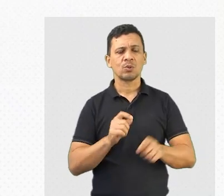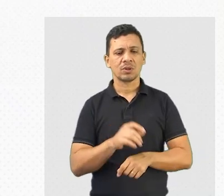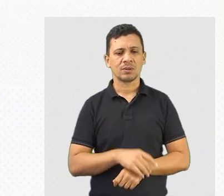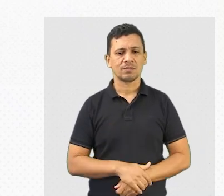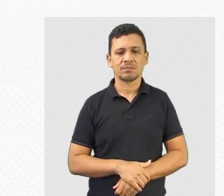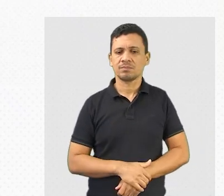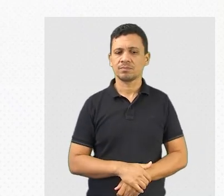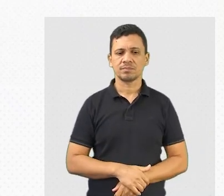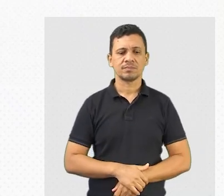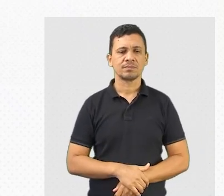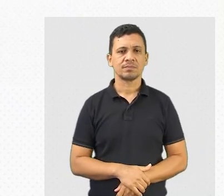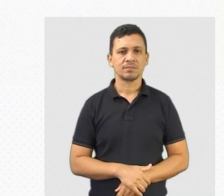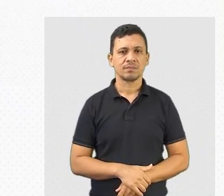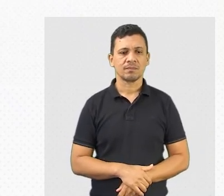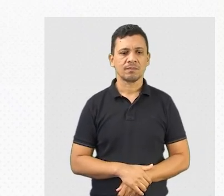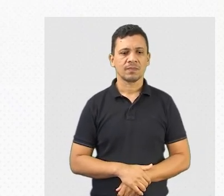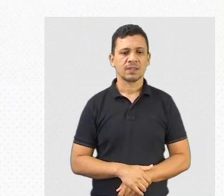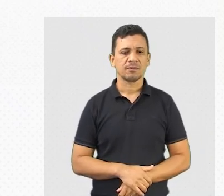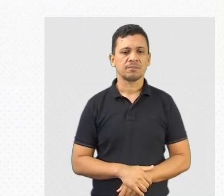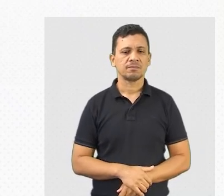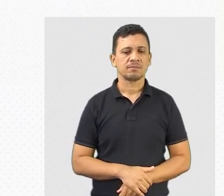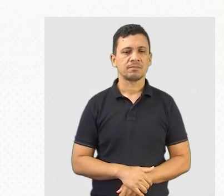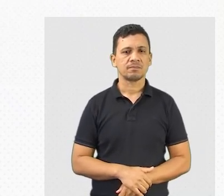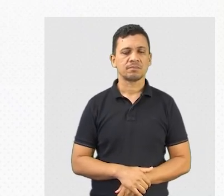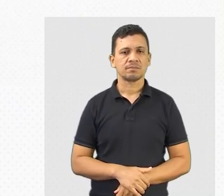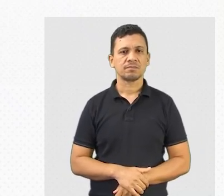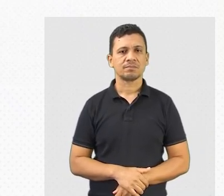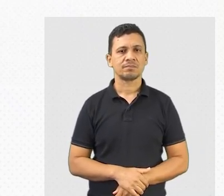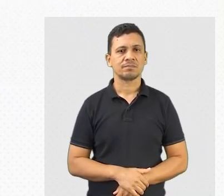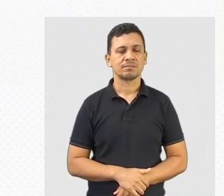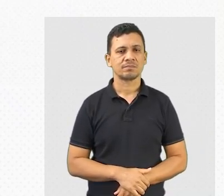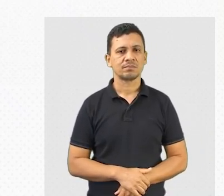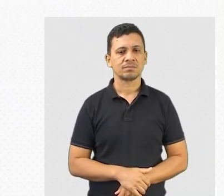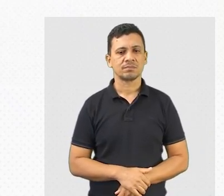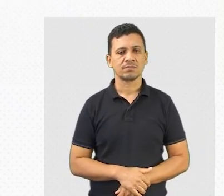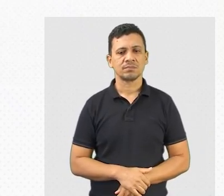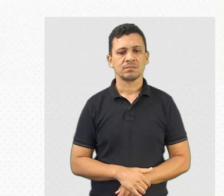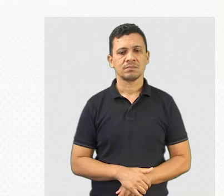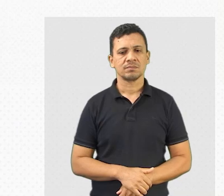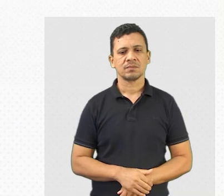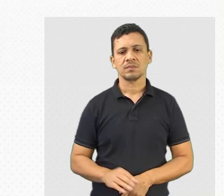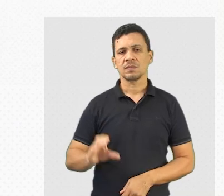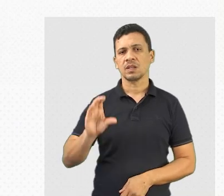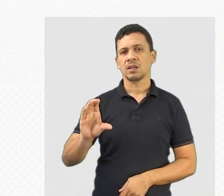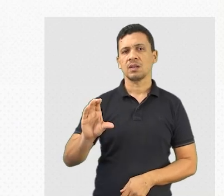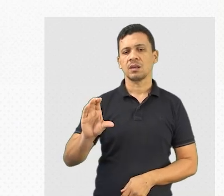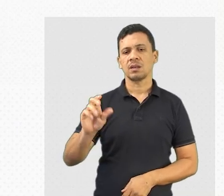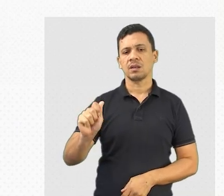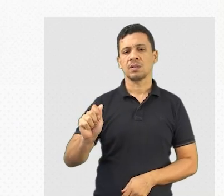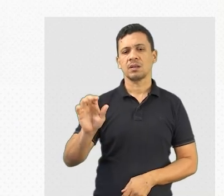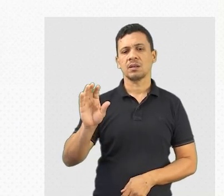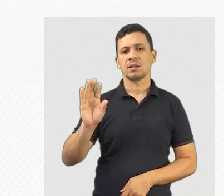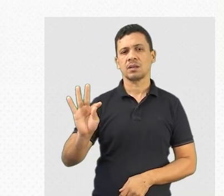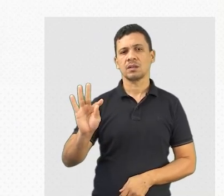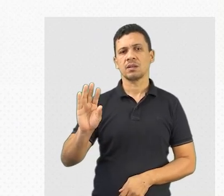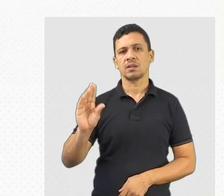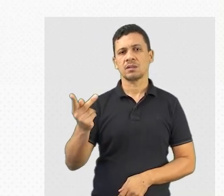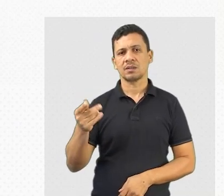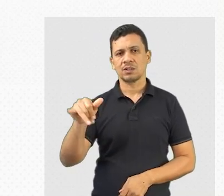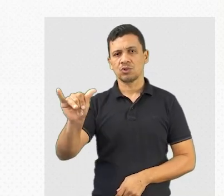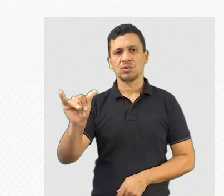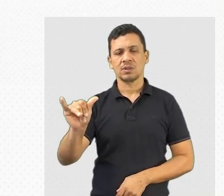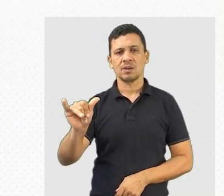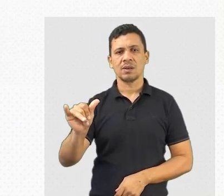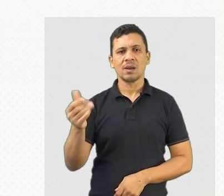catchy melodies. Easy to remember. Então, o que é o catchy? Vocês já ouviram, por exemplo, aquele termo, principalmente na